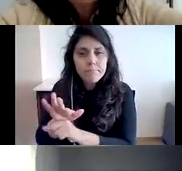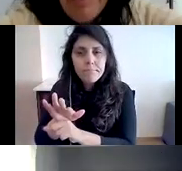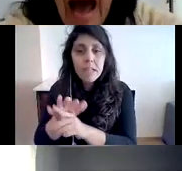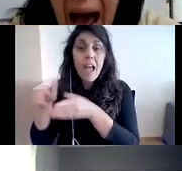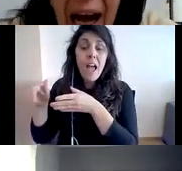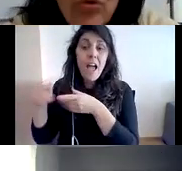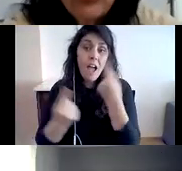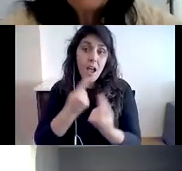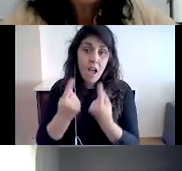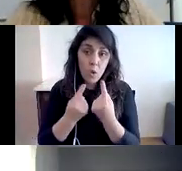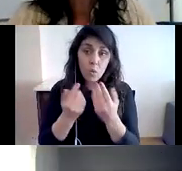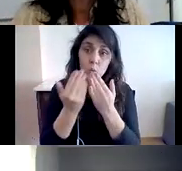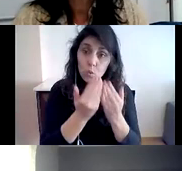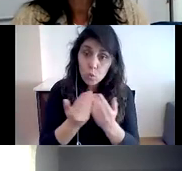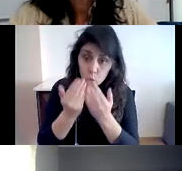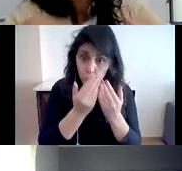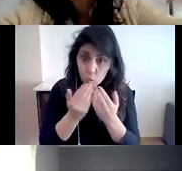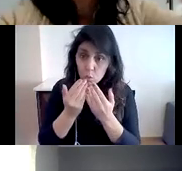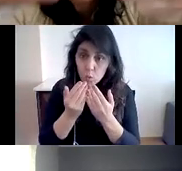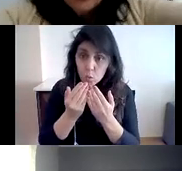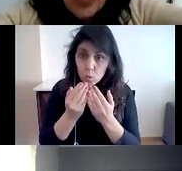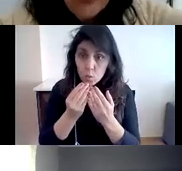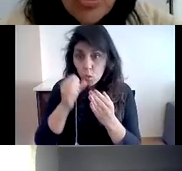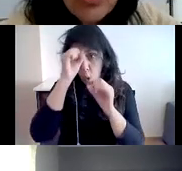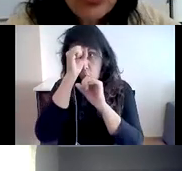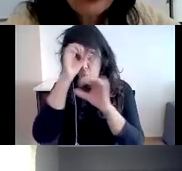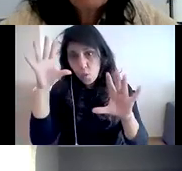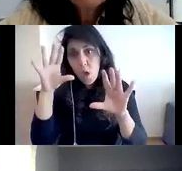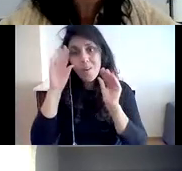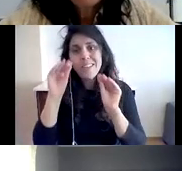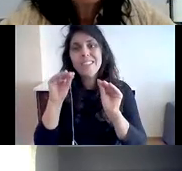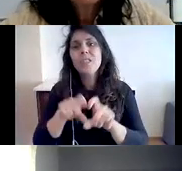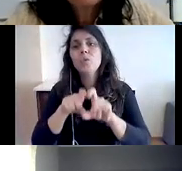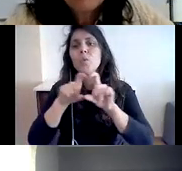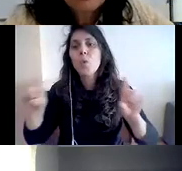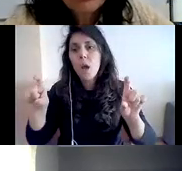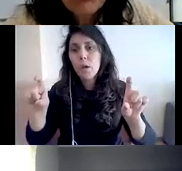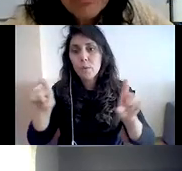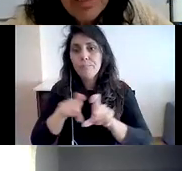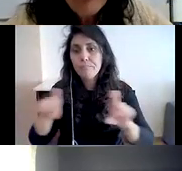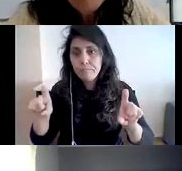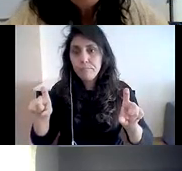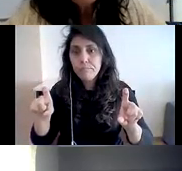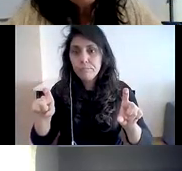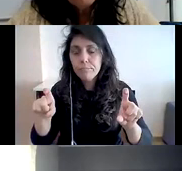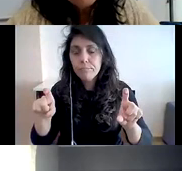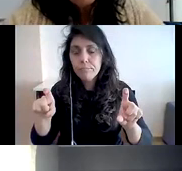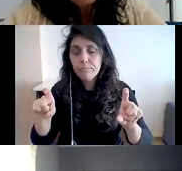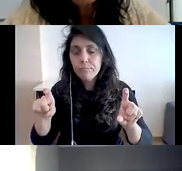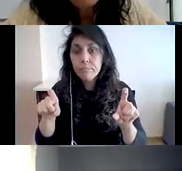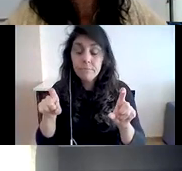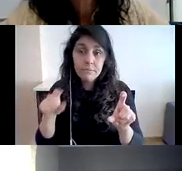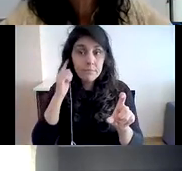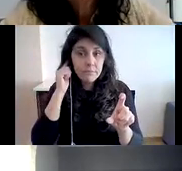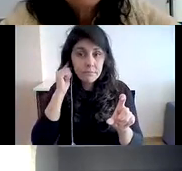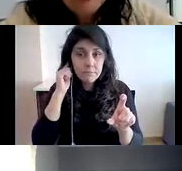conduzem à conclusão do ensino secundário com estes patamares e com esta dimensão, mas em que